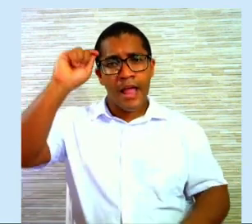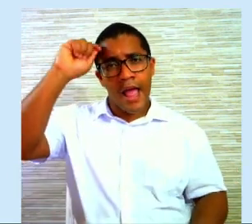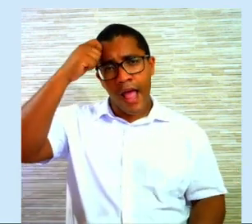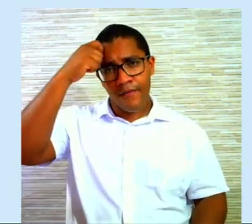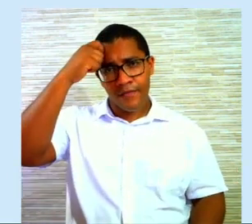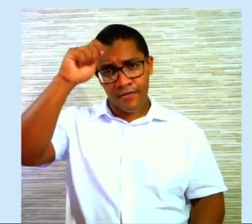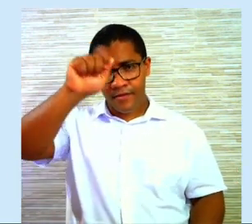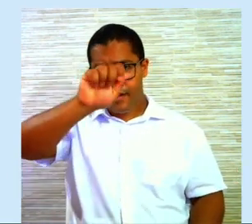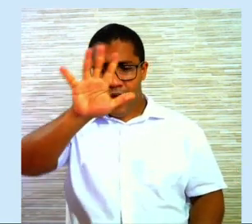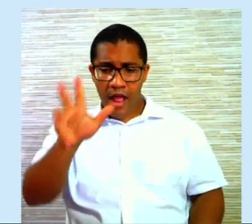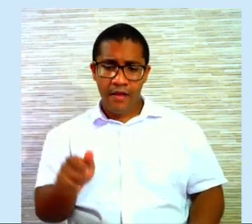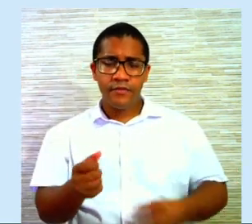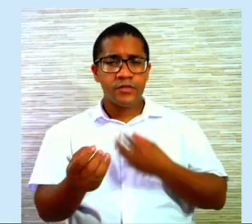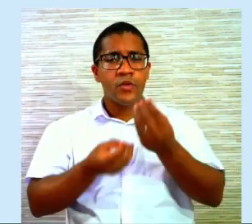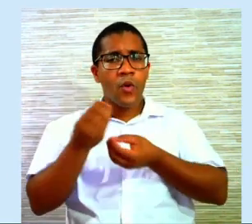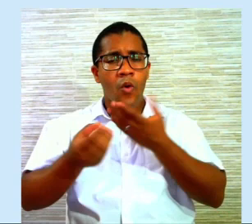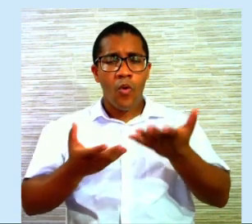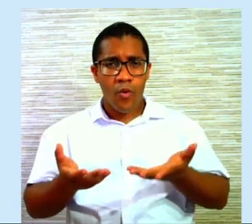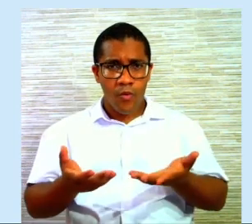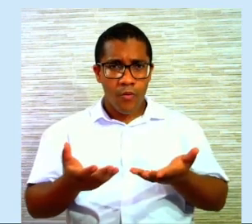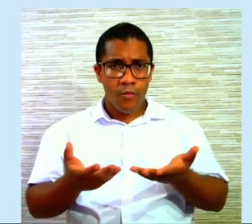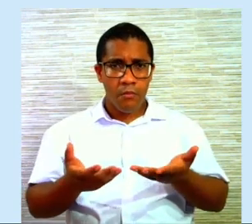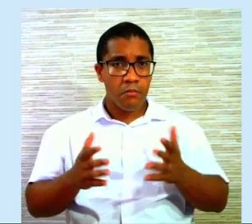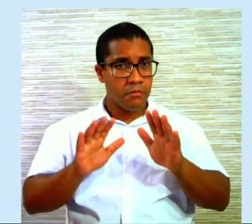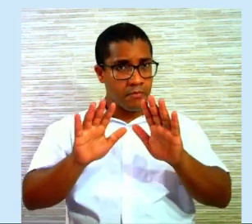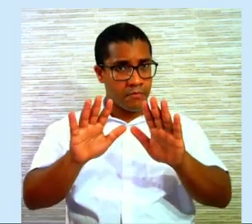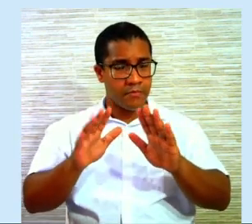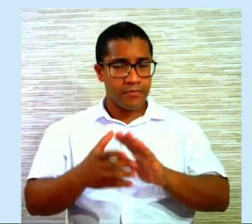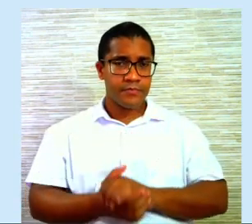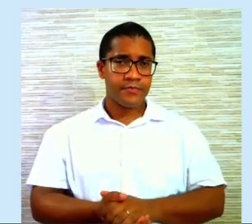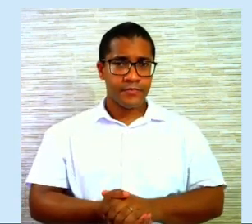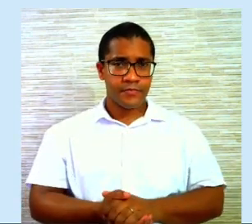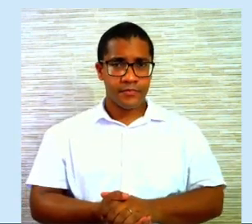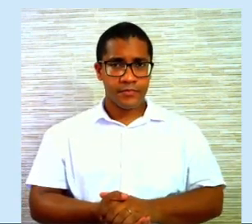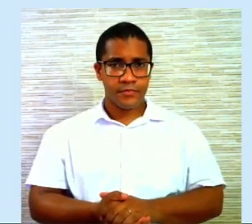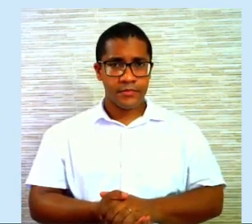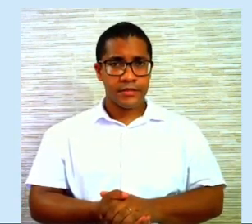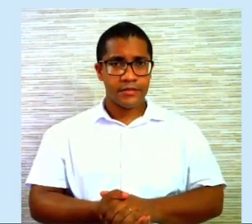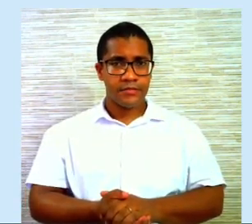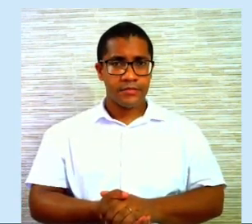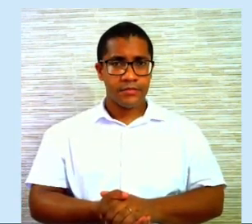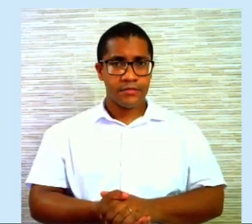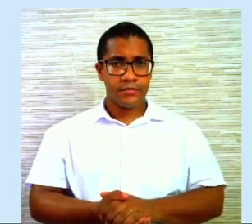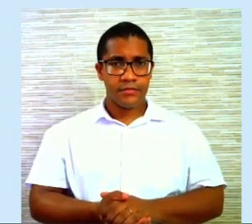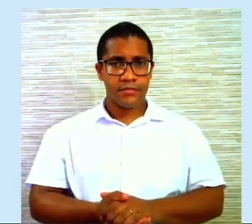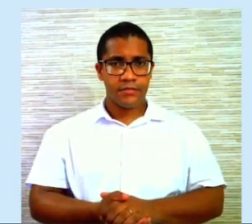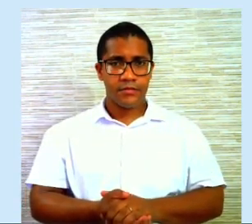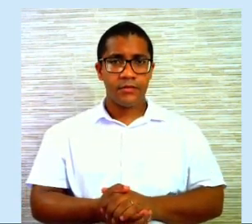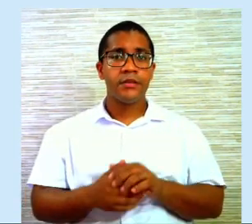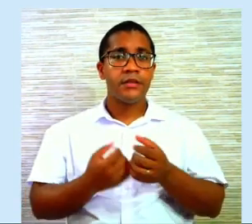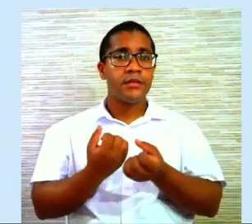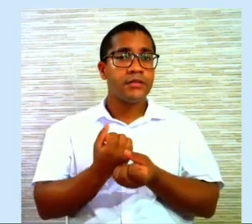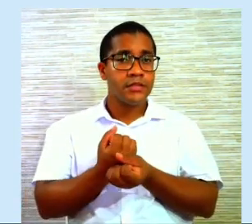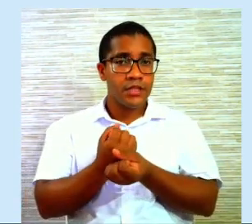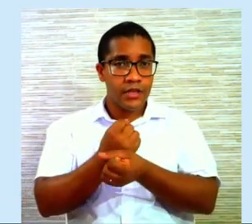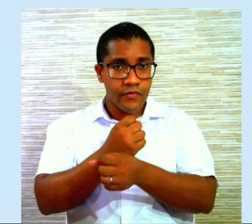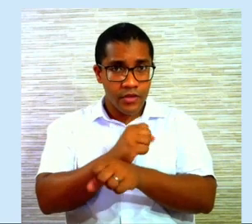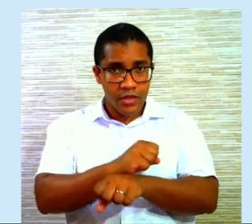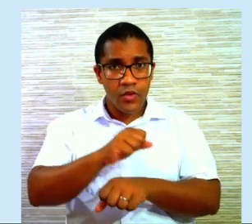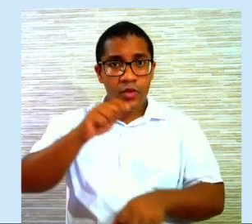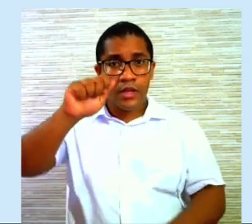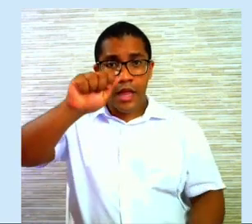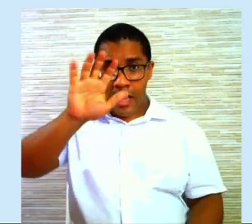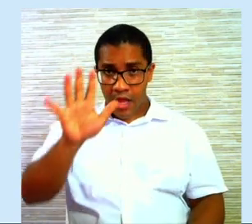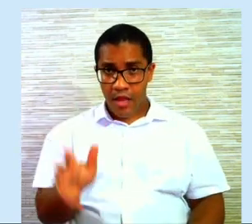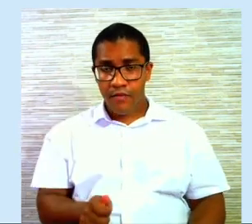África? Como era a escravidão na África? Então, vejamos, pessoal. A escravidão